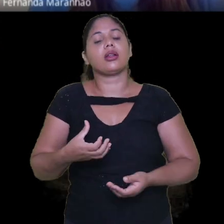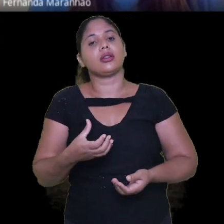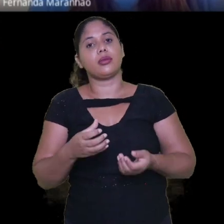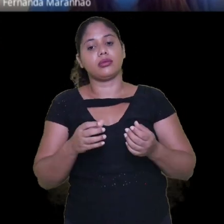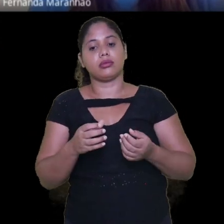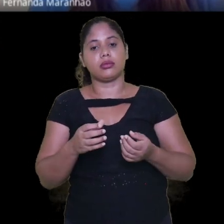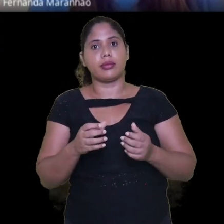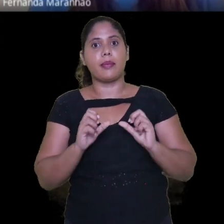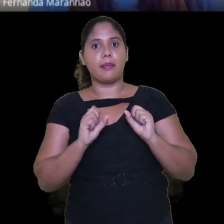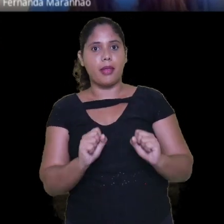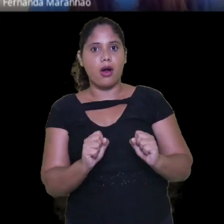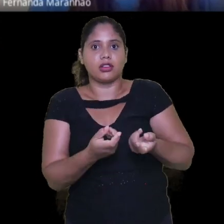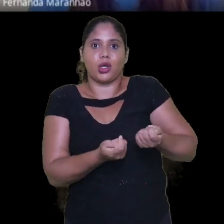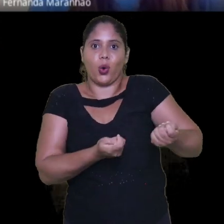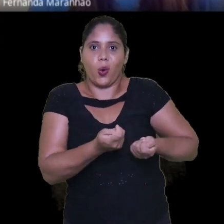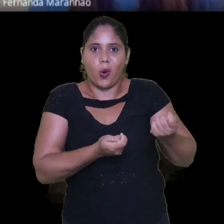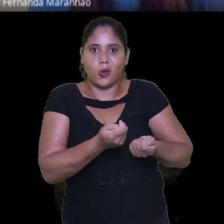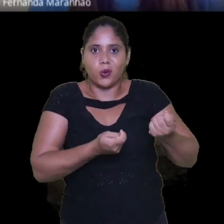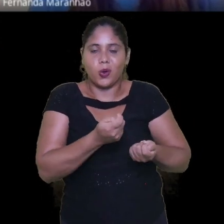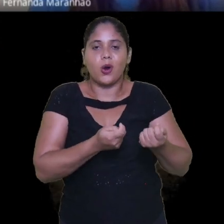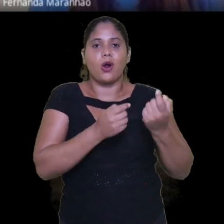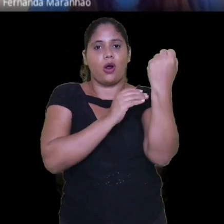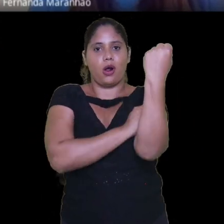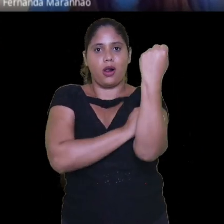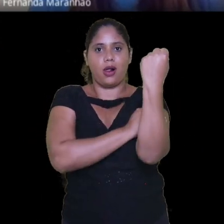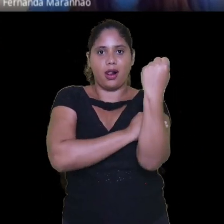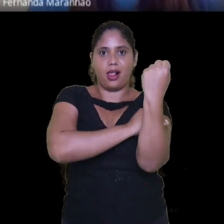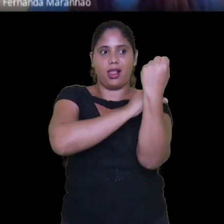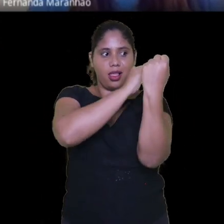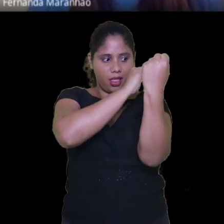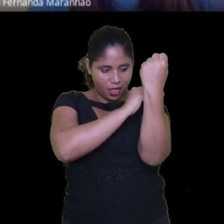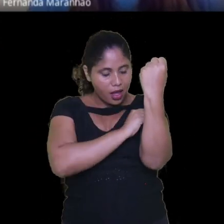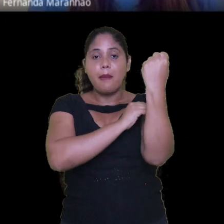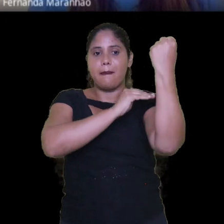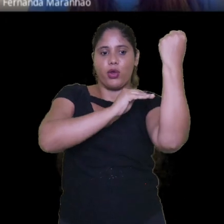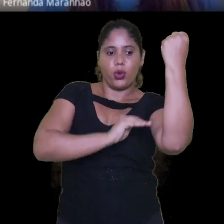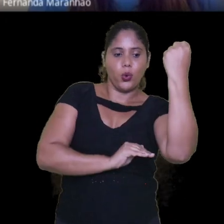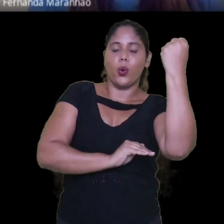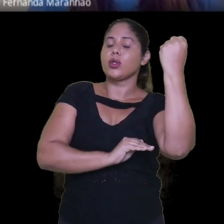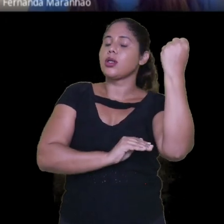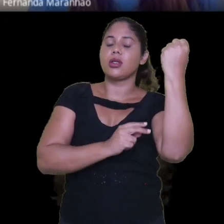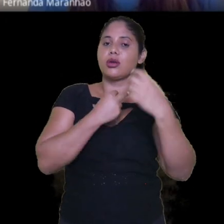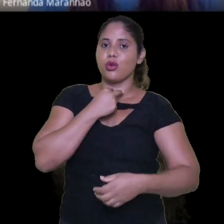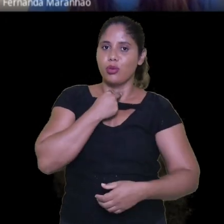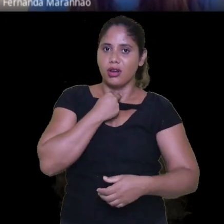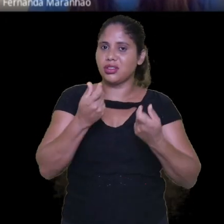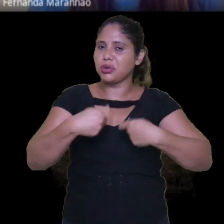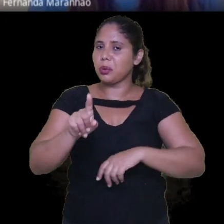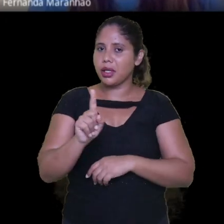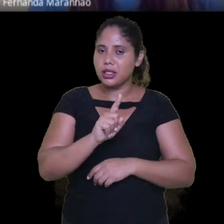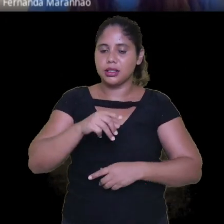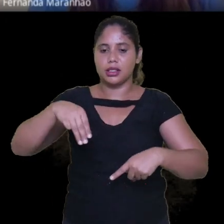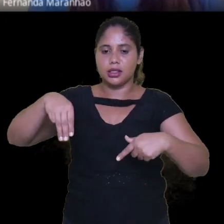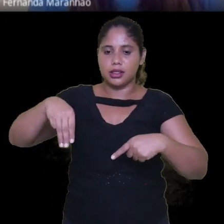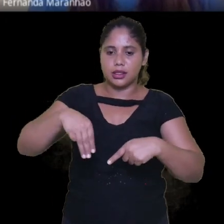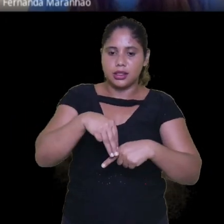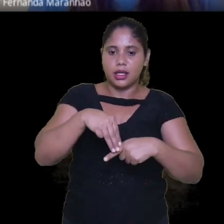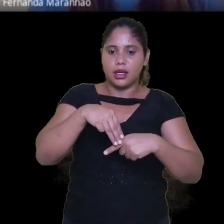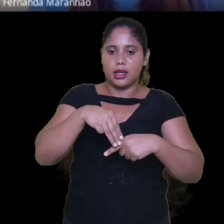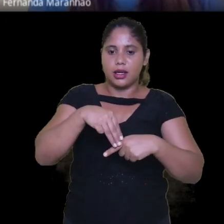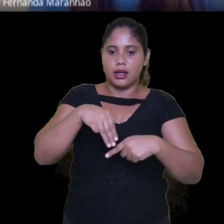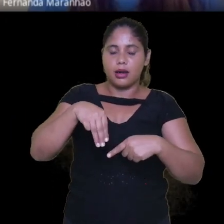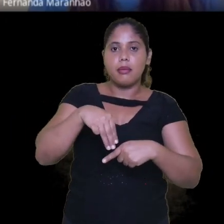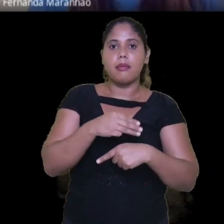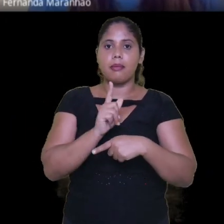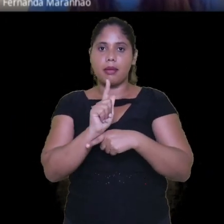paciente precisa ser internada em ambiente hospitalar para que seja feito também o sulfato de magnésio, uma